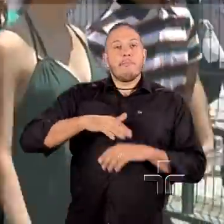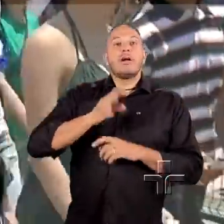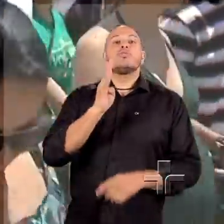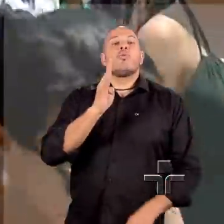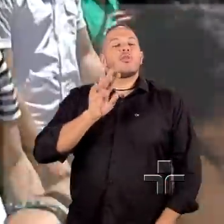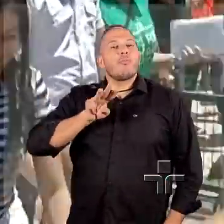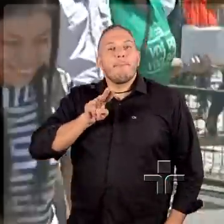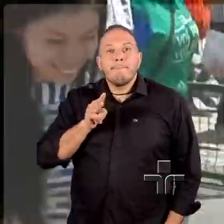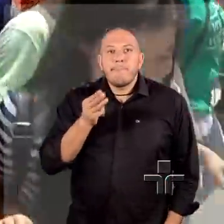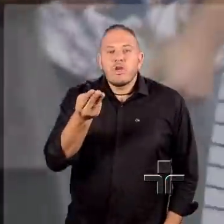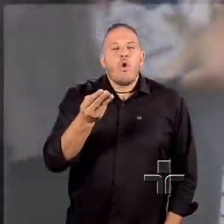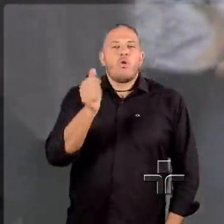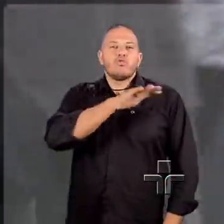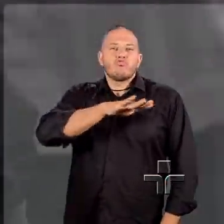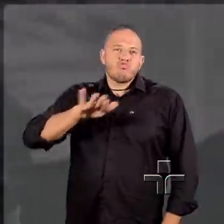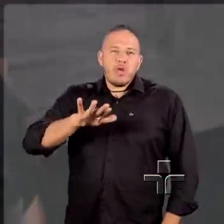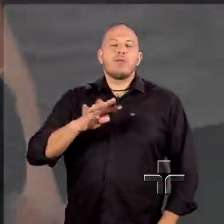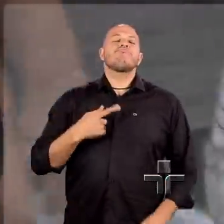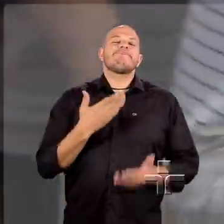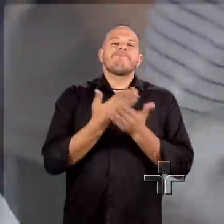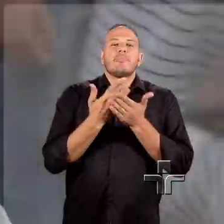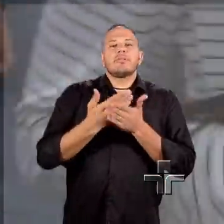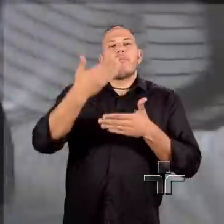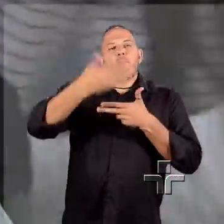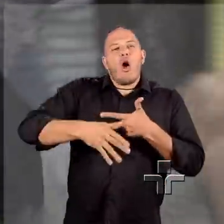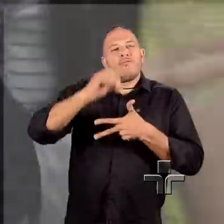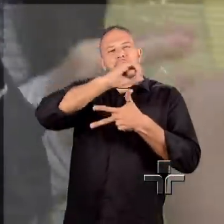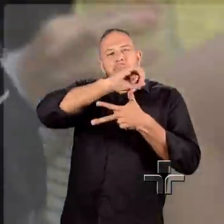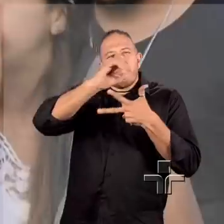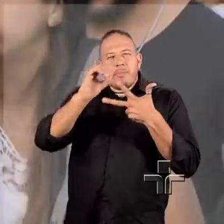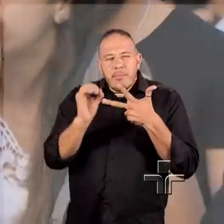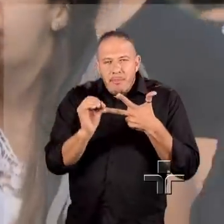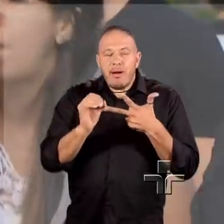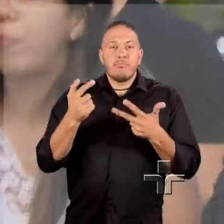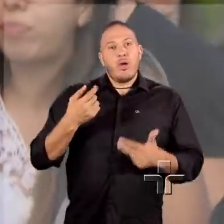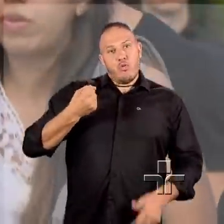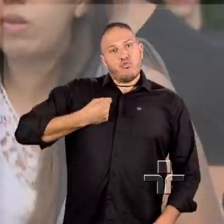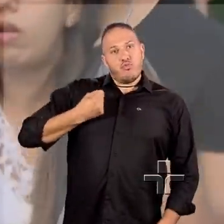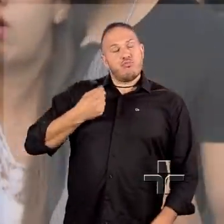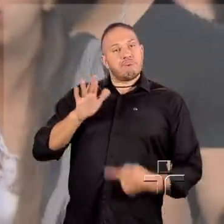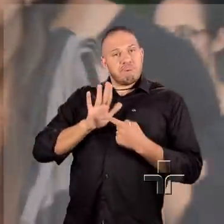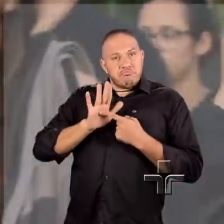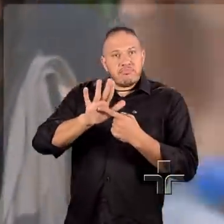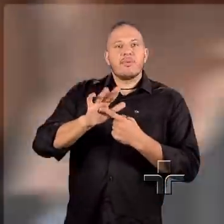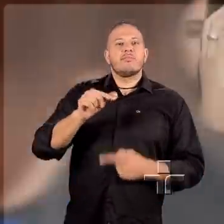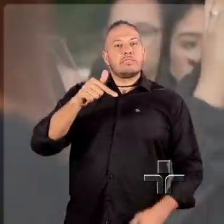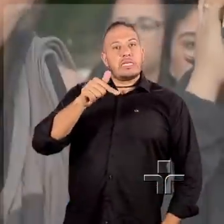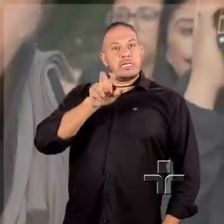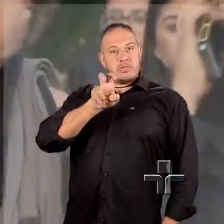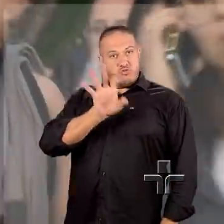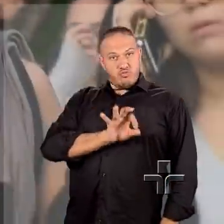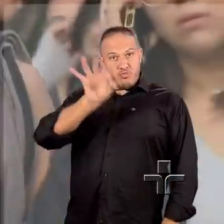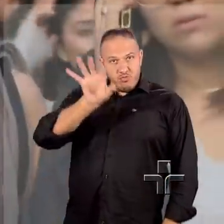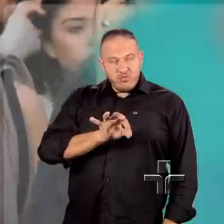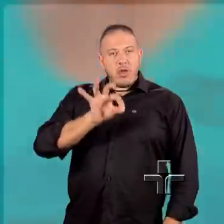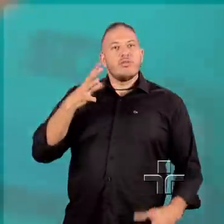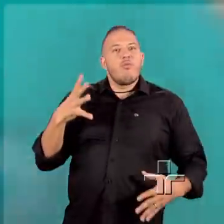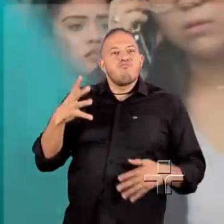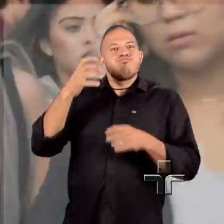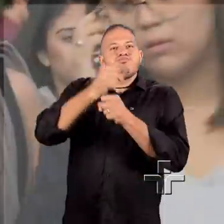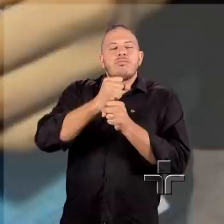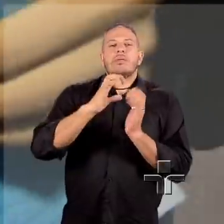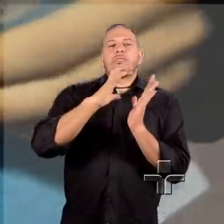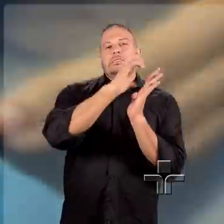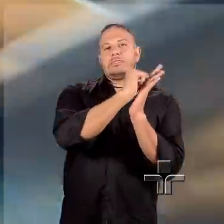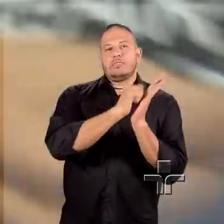milhões de estudantes de todo o país fizeram as provas do Enem. O número representou 75% do total de